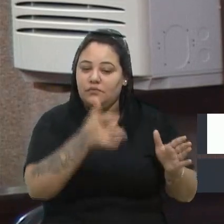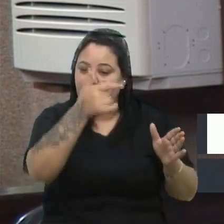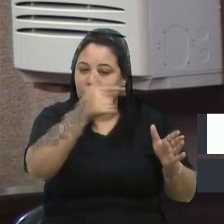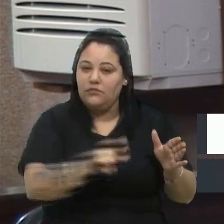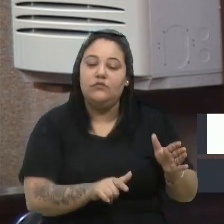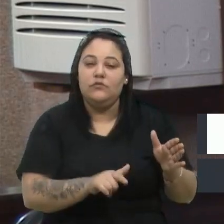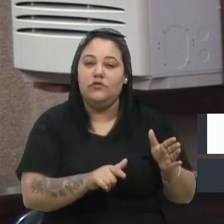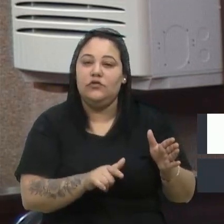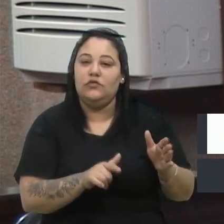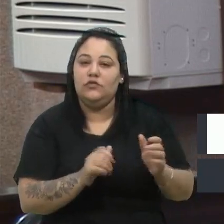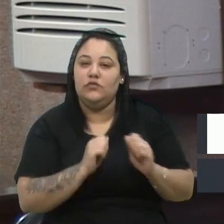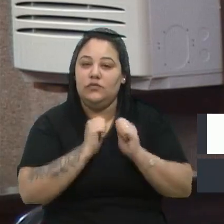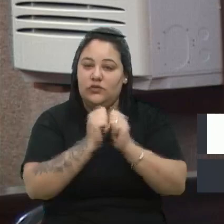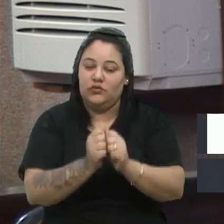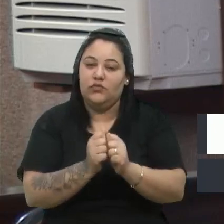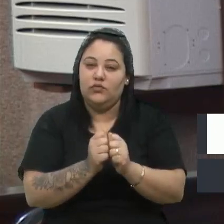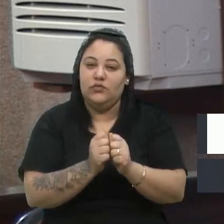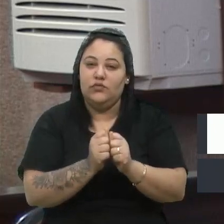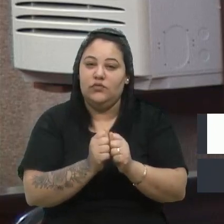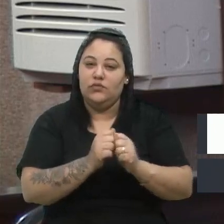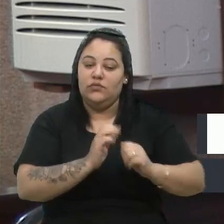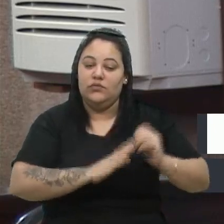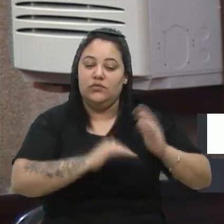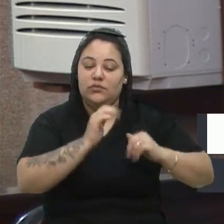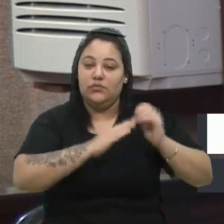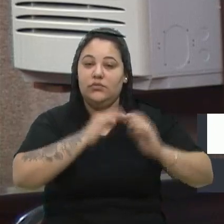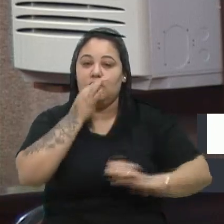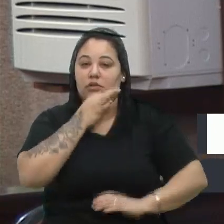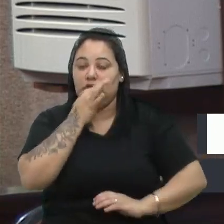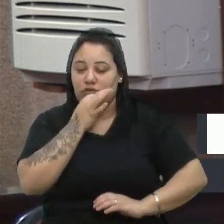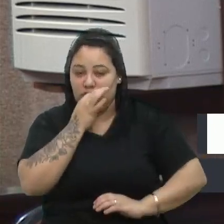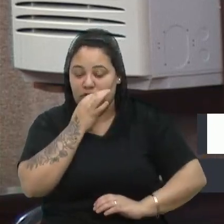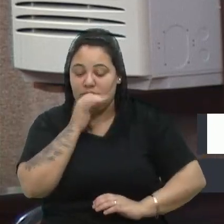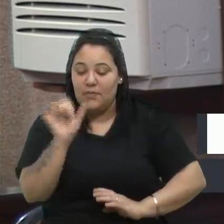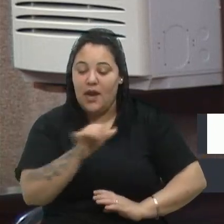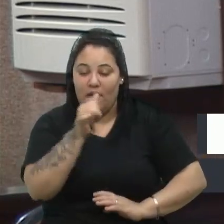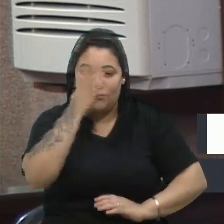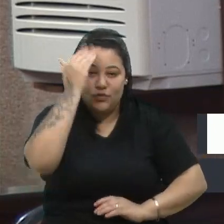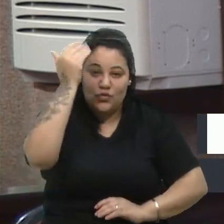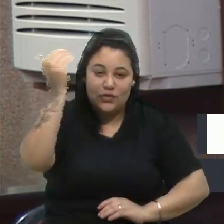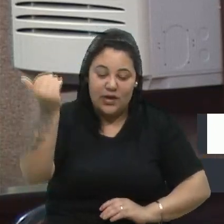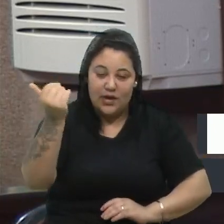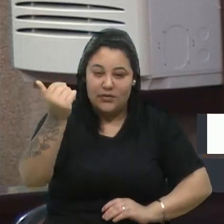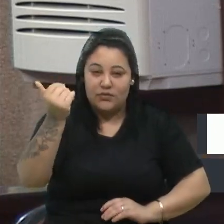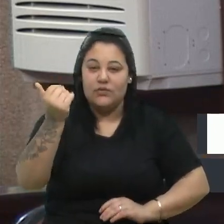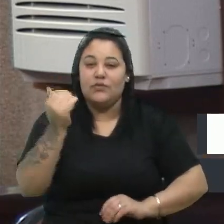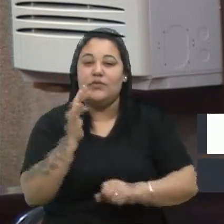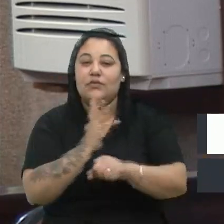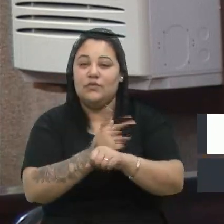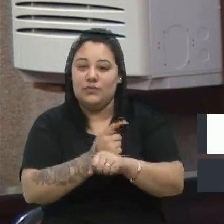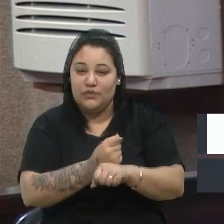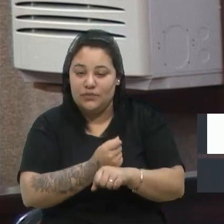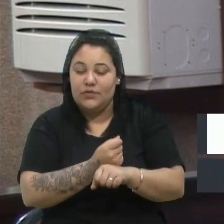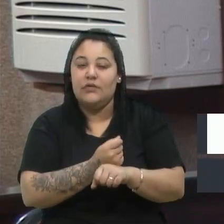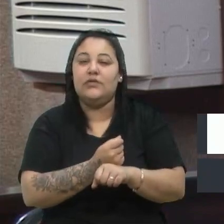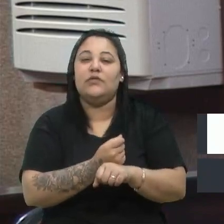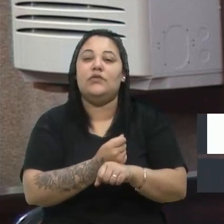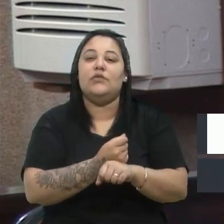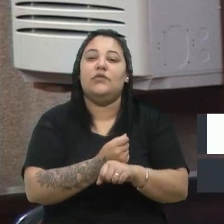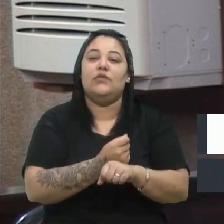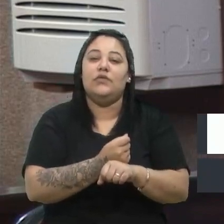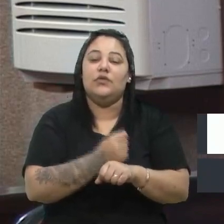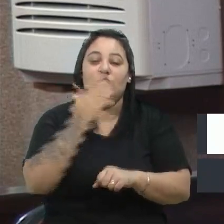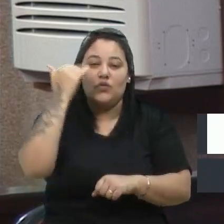juntos construir uma Caxias do Sul cada vez melhor. Sucesso à agência Forqueta, sucesso